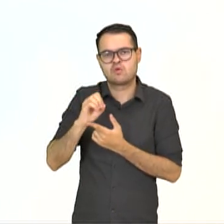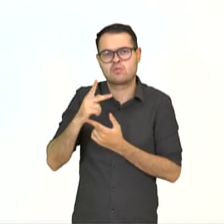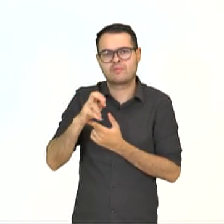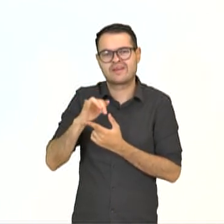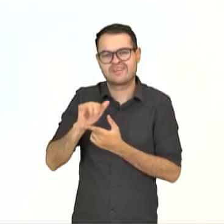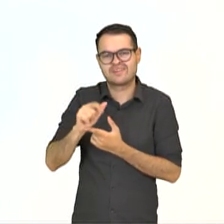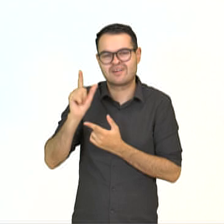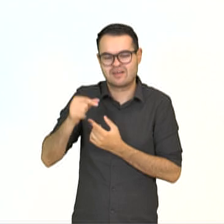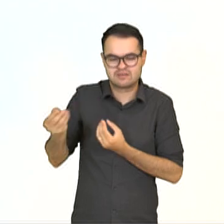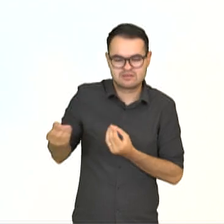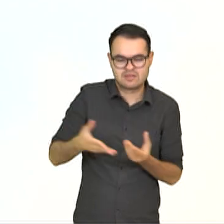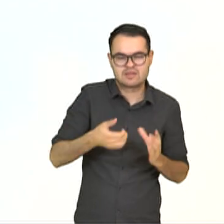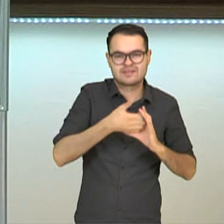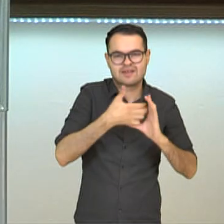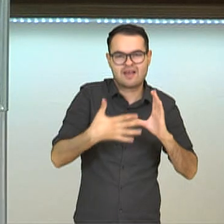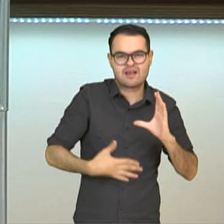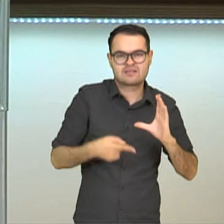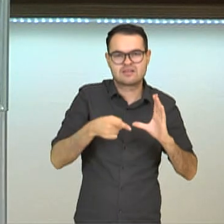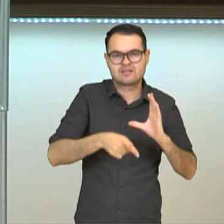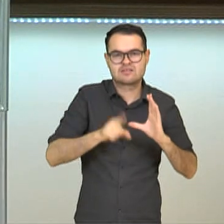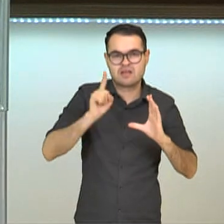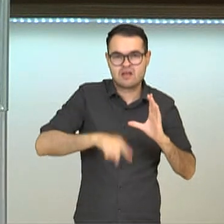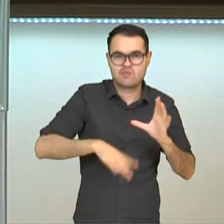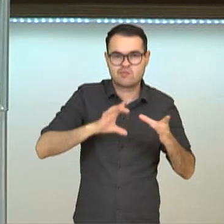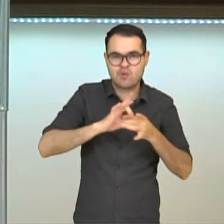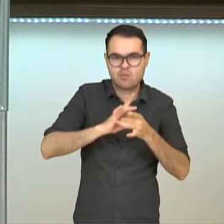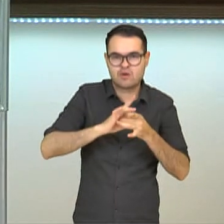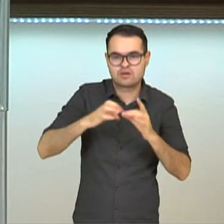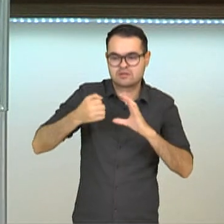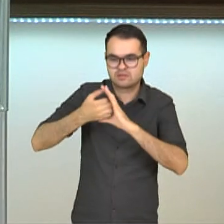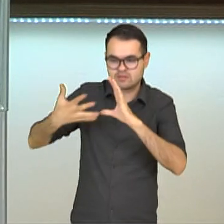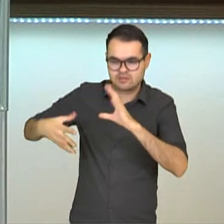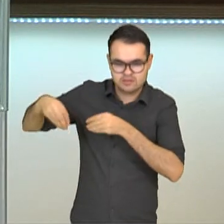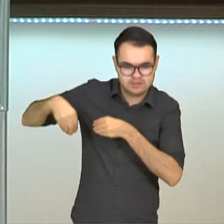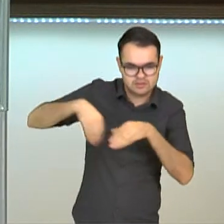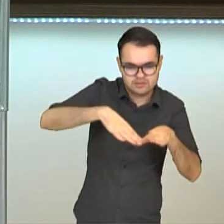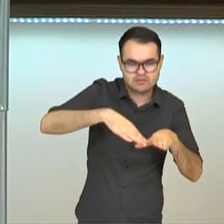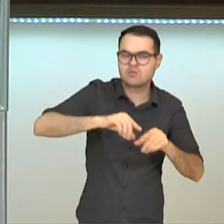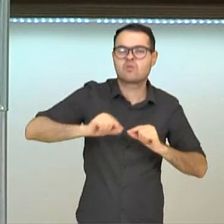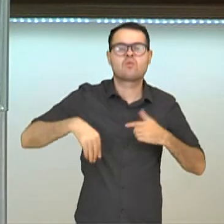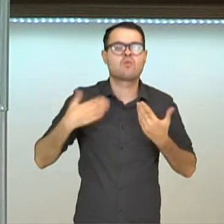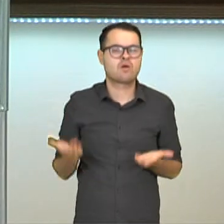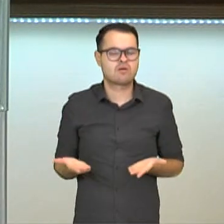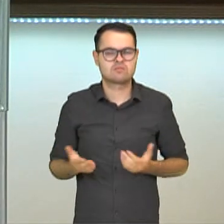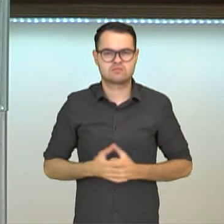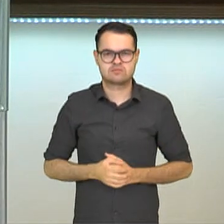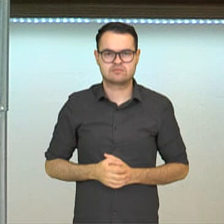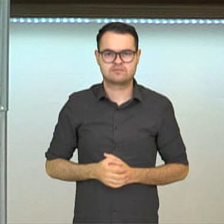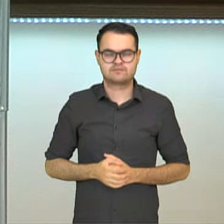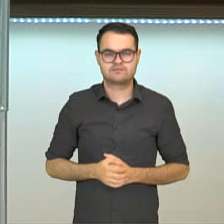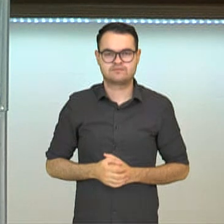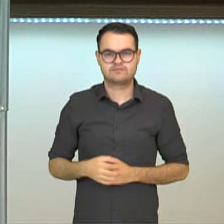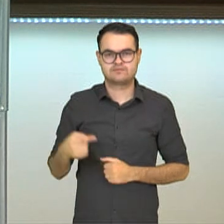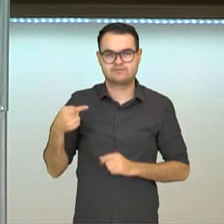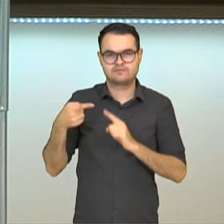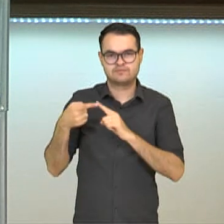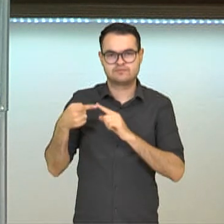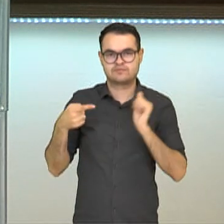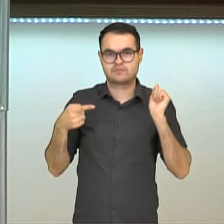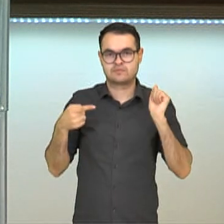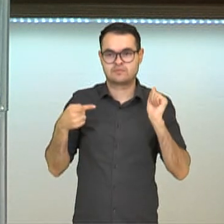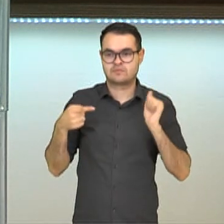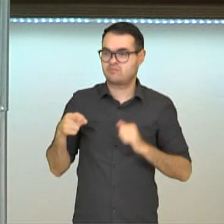de atribuir uma característica humana a um ser não humano. Letra A. Que